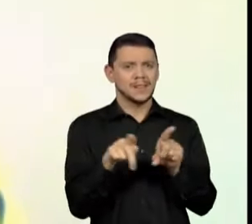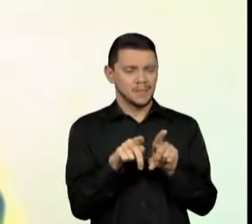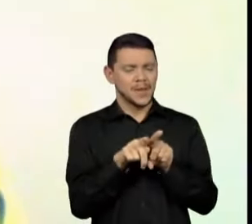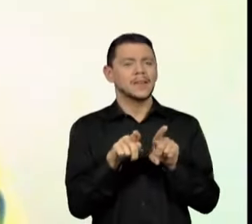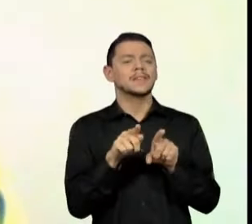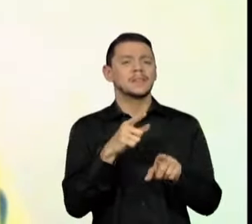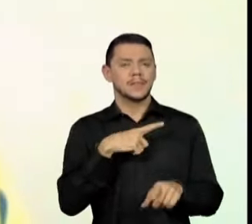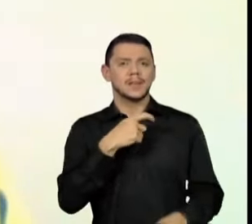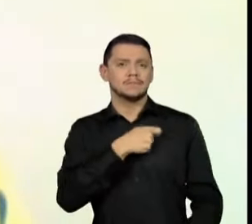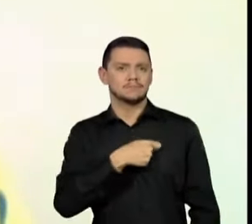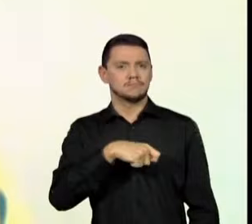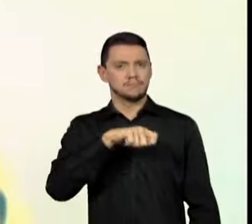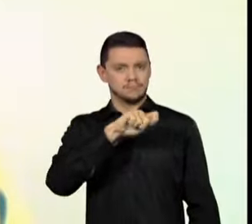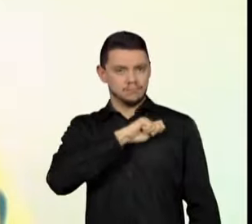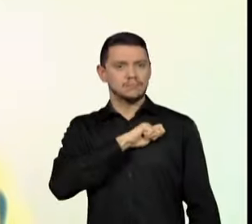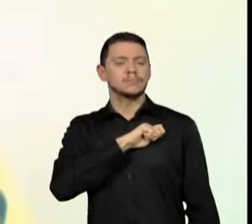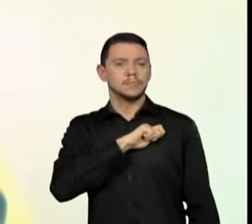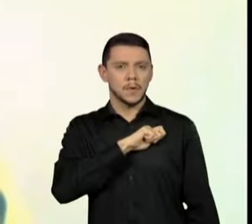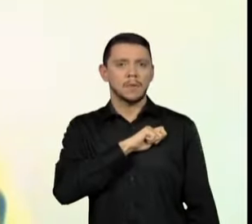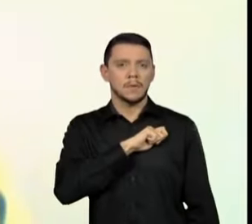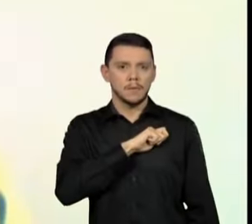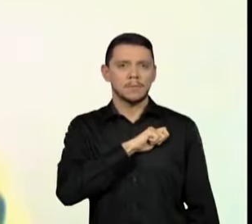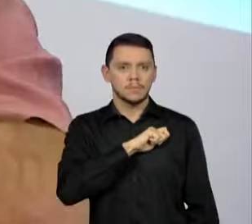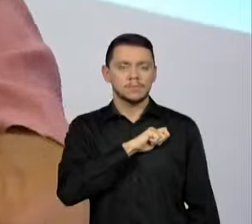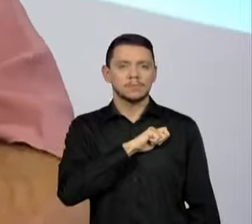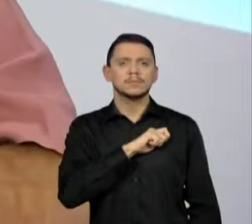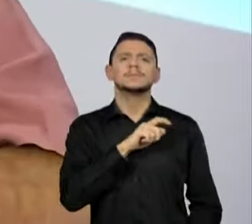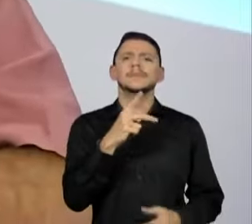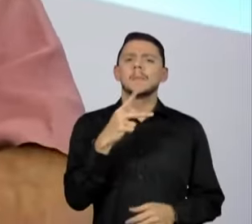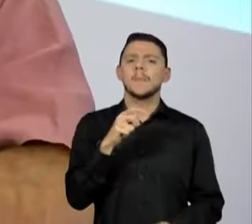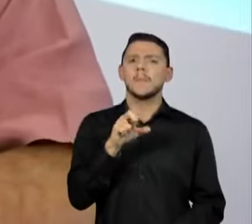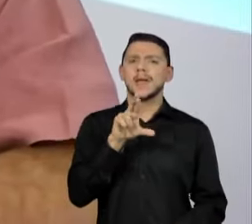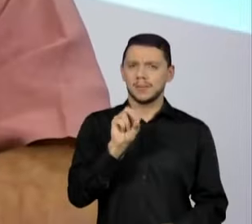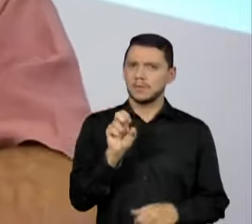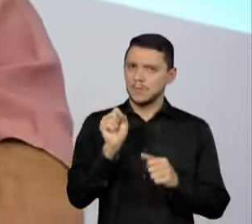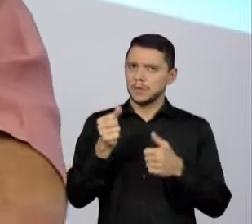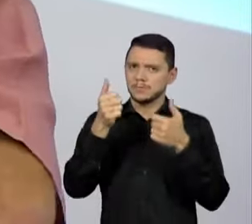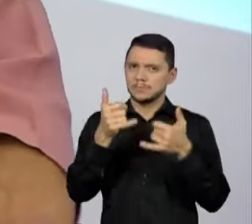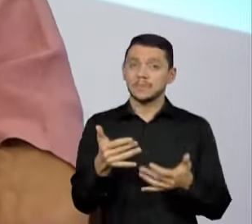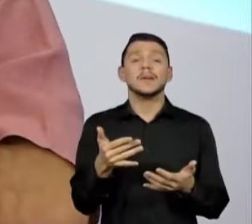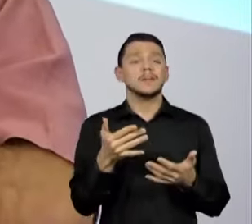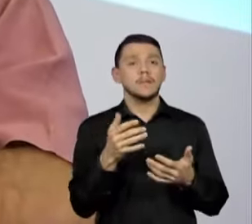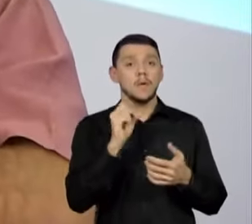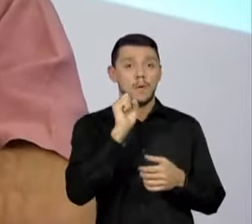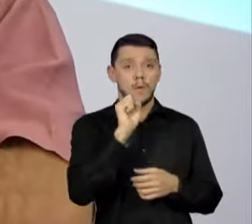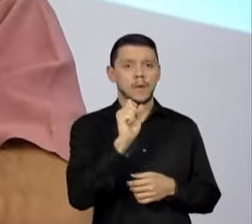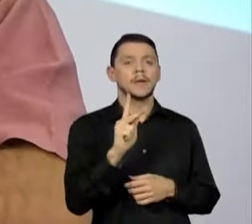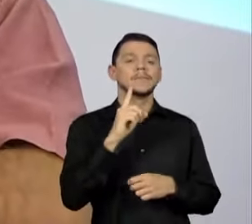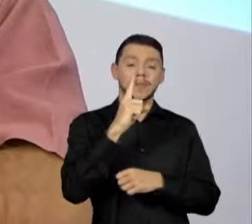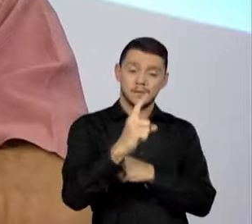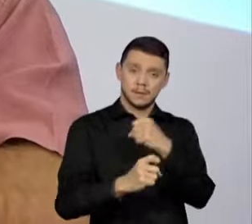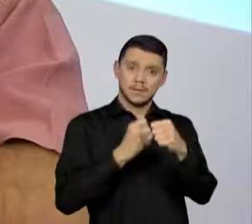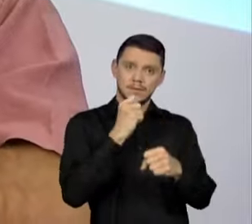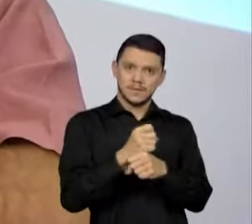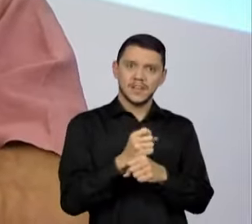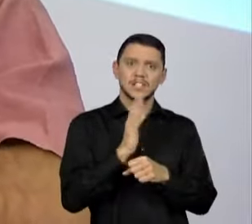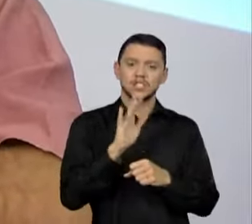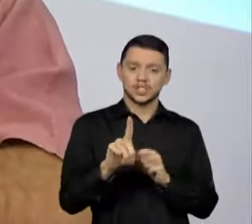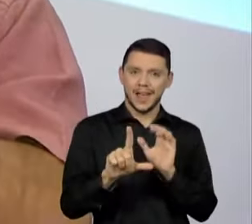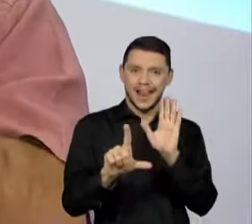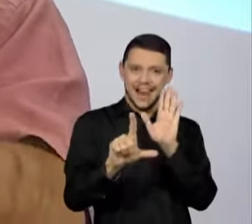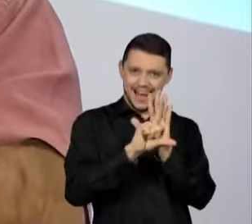espanhol. Certo. Pedro, por favor. Conceição, ano que vem a lei de cotas raciais completa 10